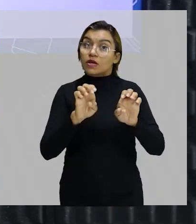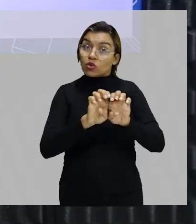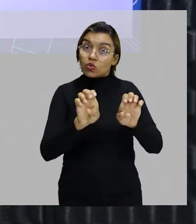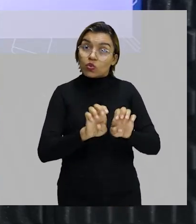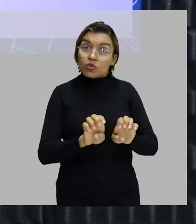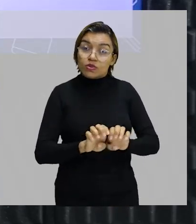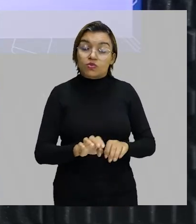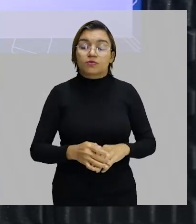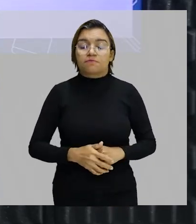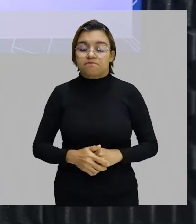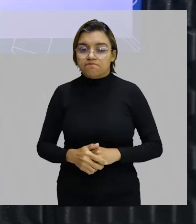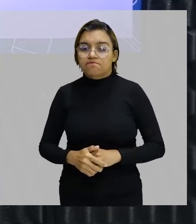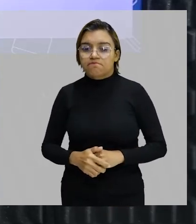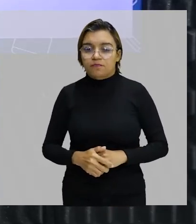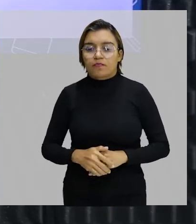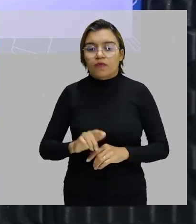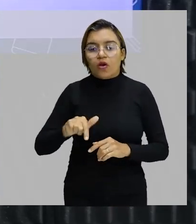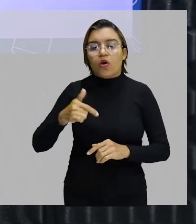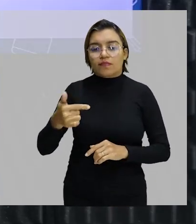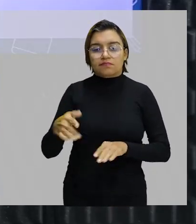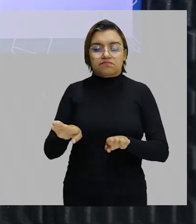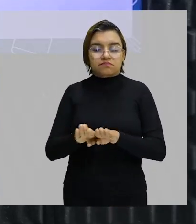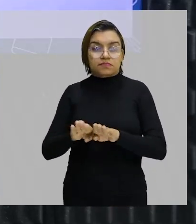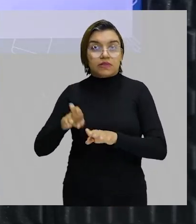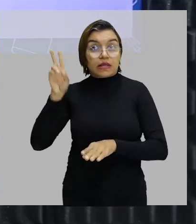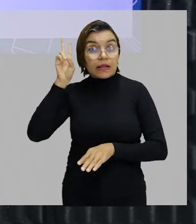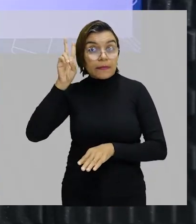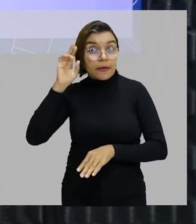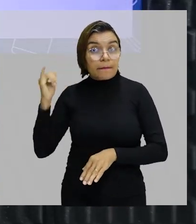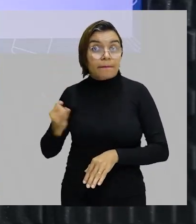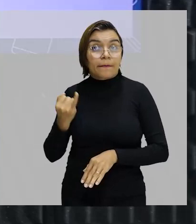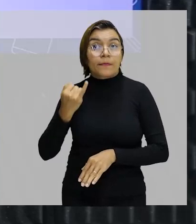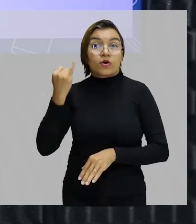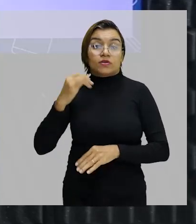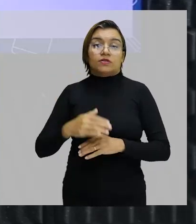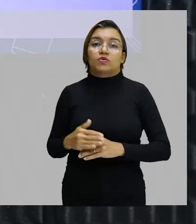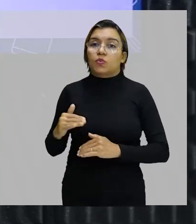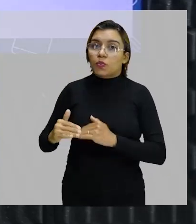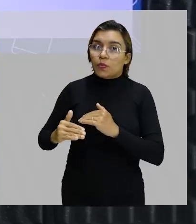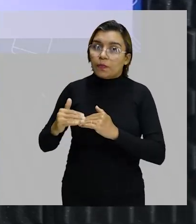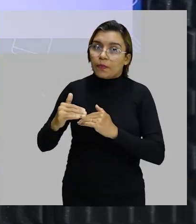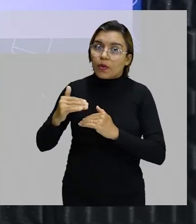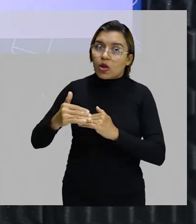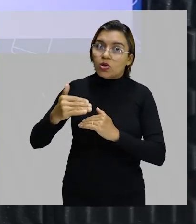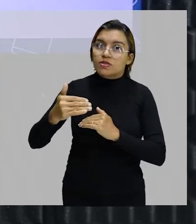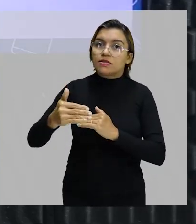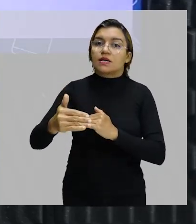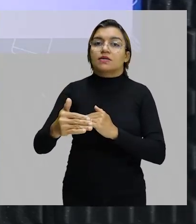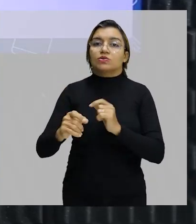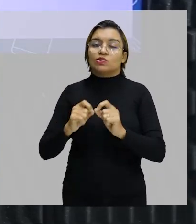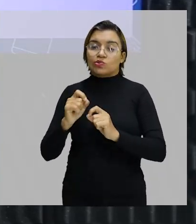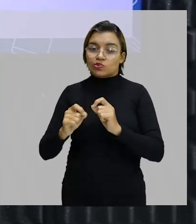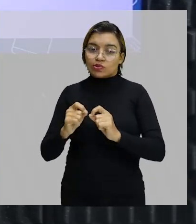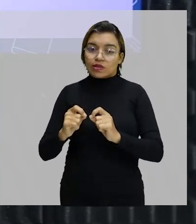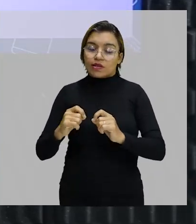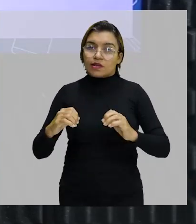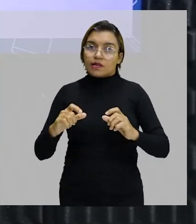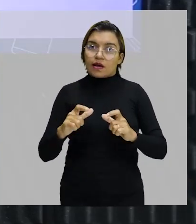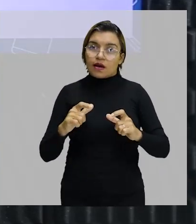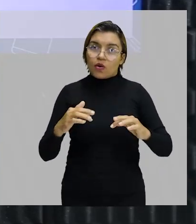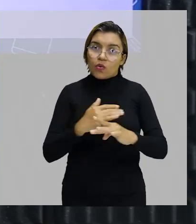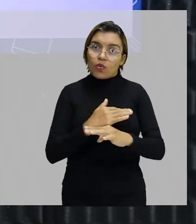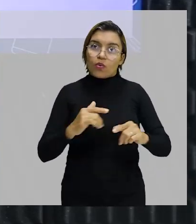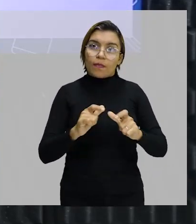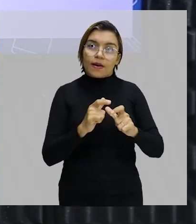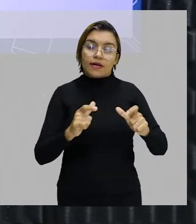pode deixar de lembrar, tá? Não esqueça que o processo da urbanização ele está intimamente ligado com